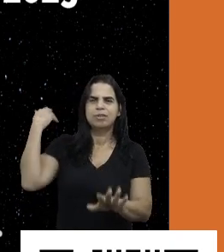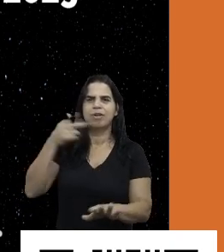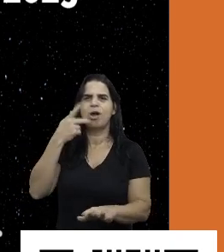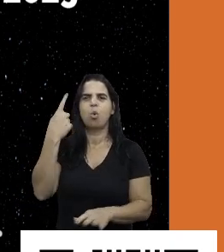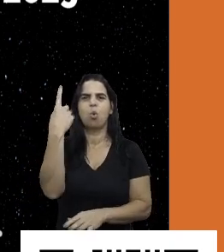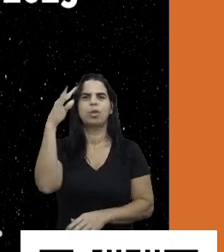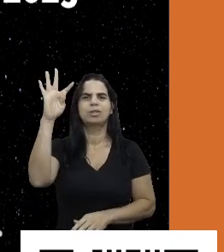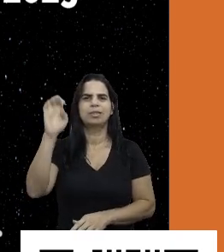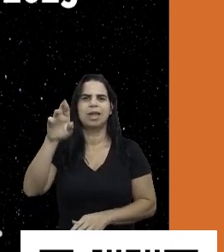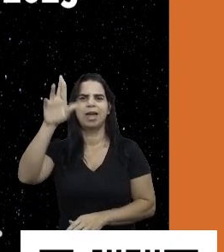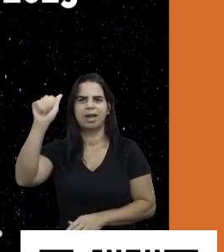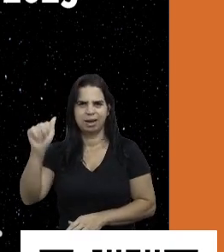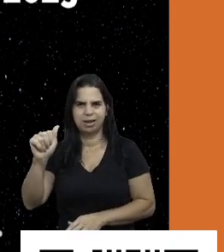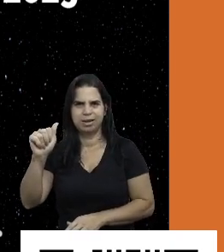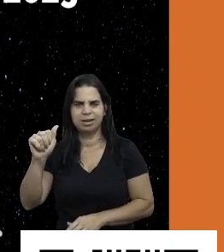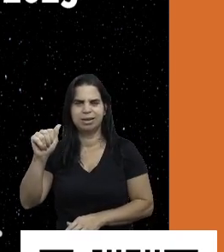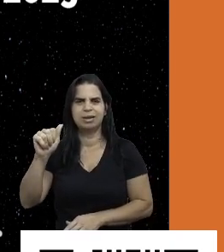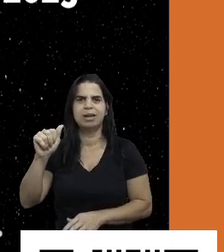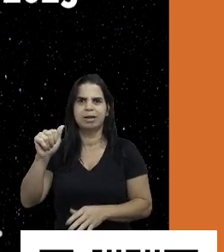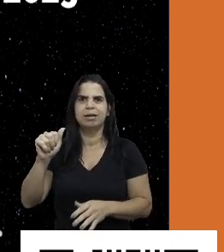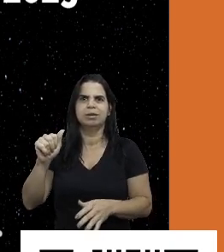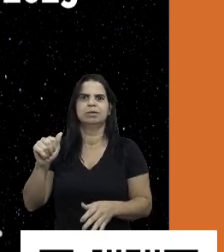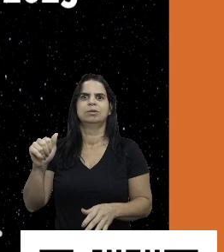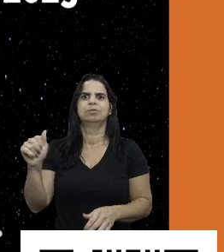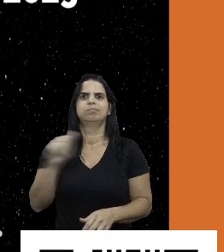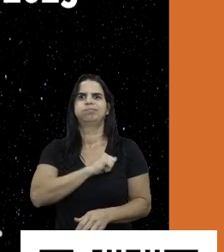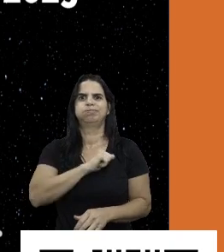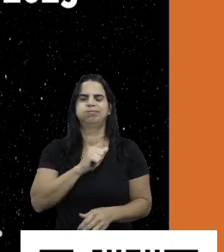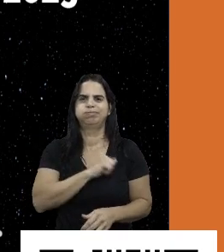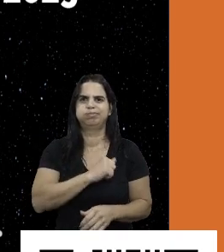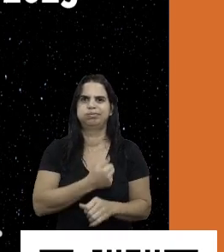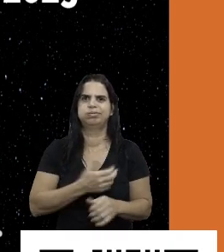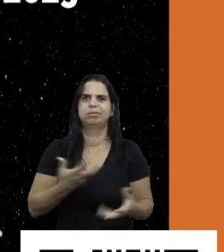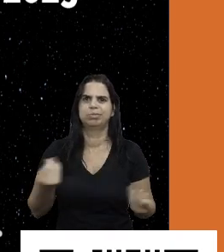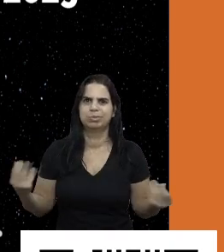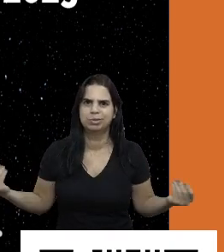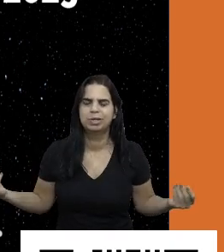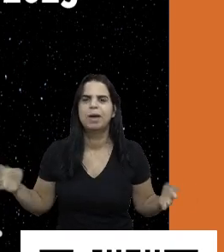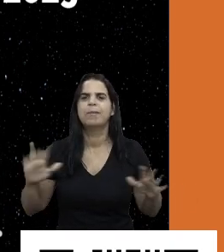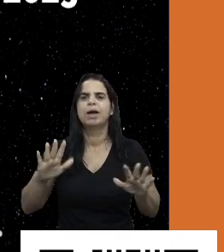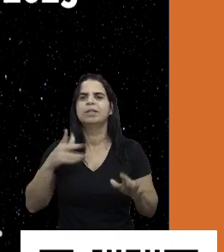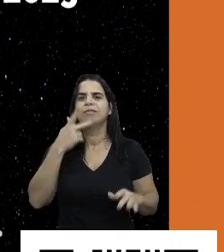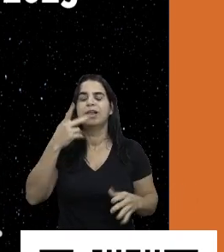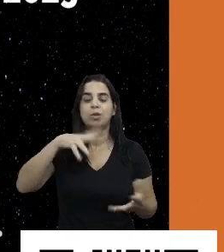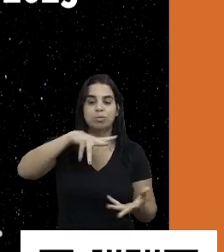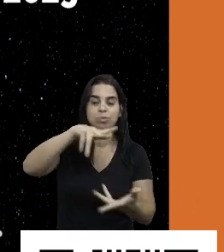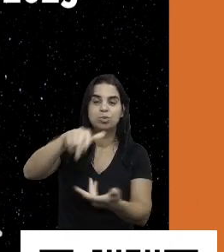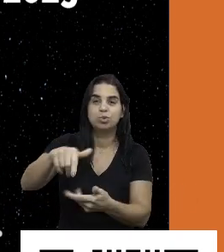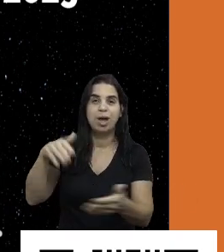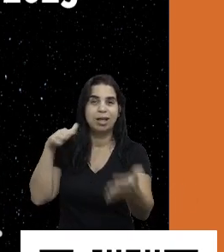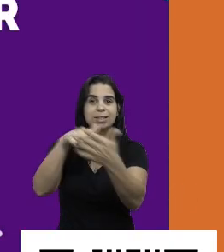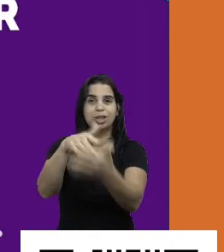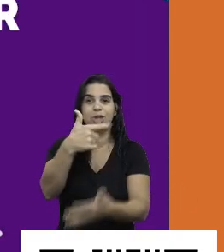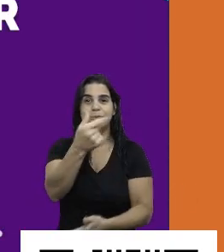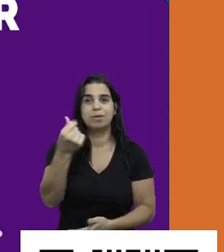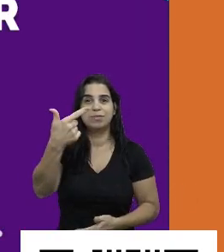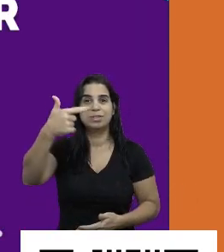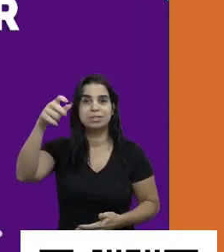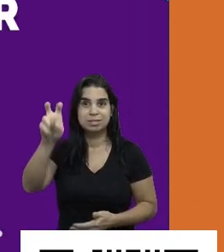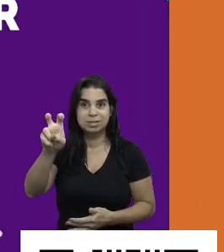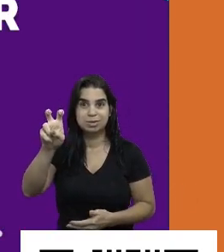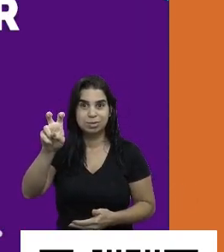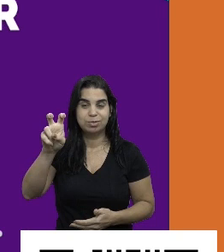dado a gente tá falando do mundo que tá indo para 480 até 2025 que tá aí